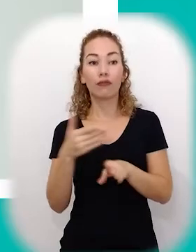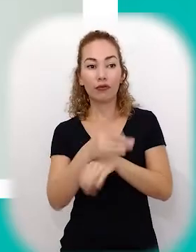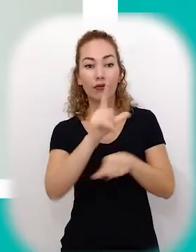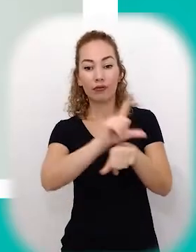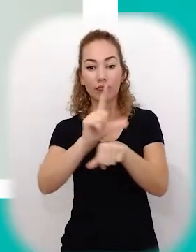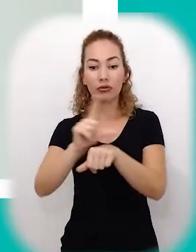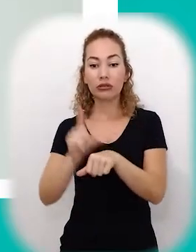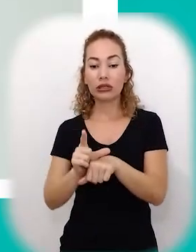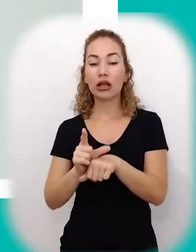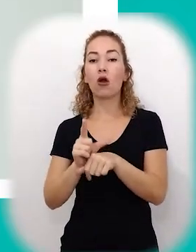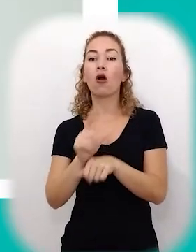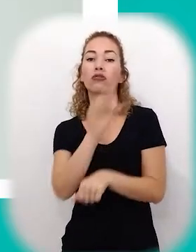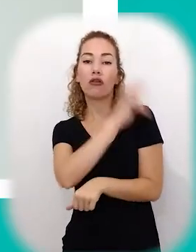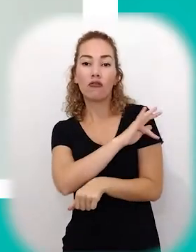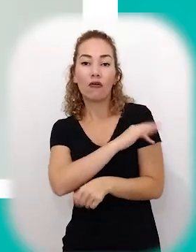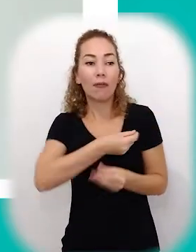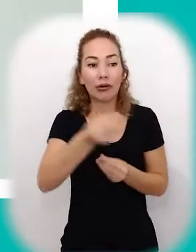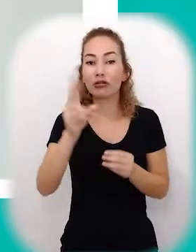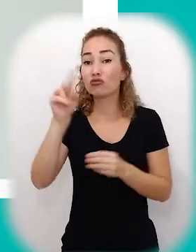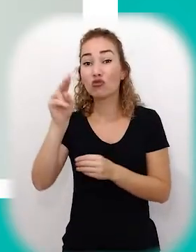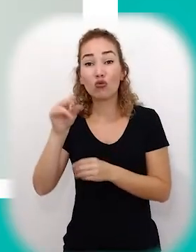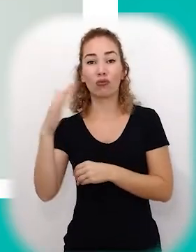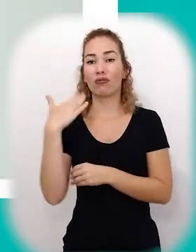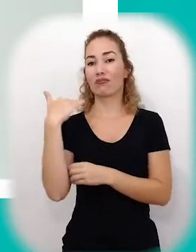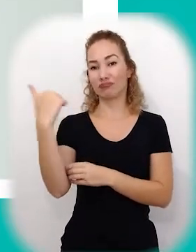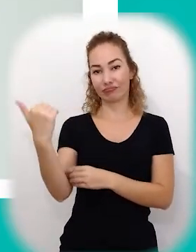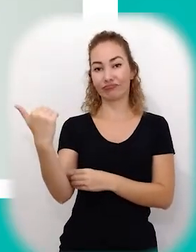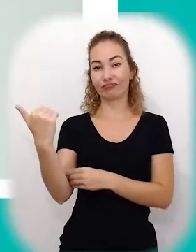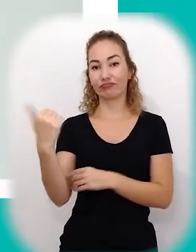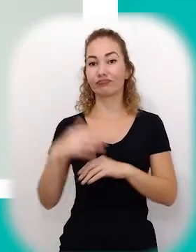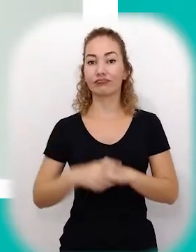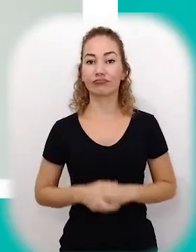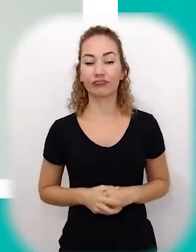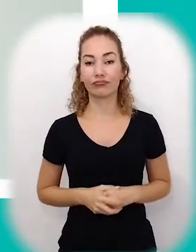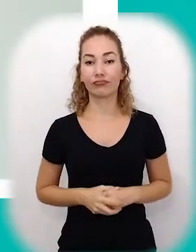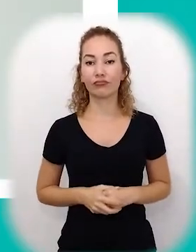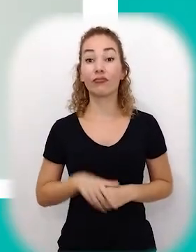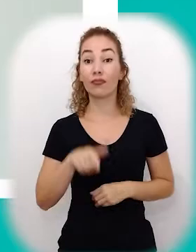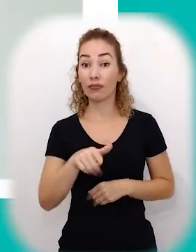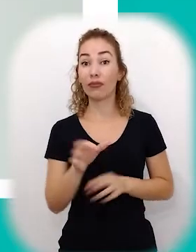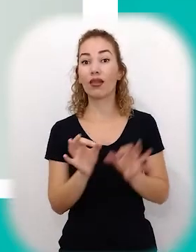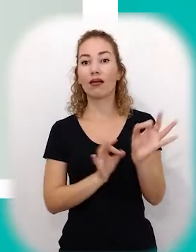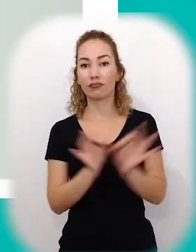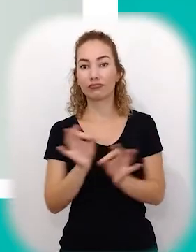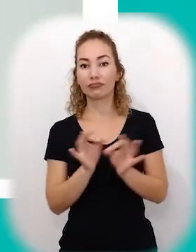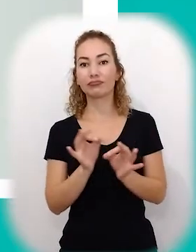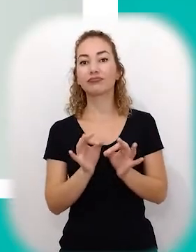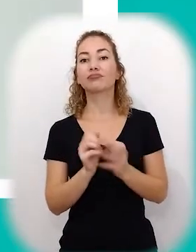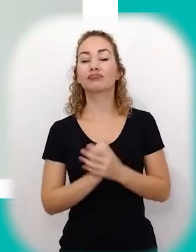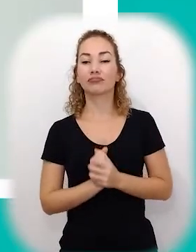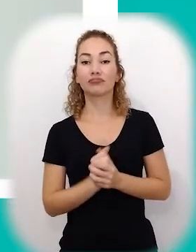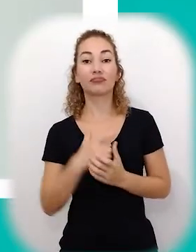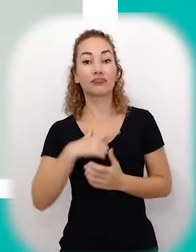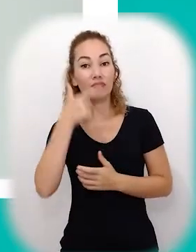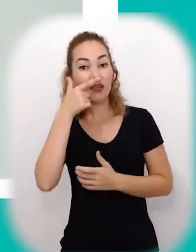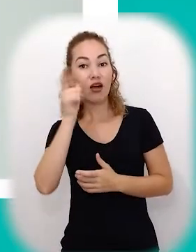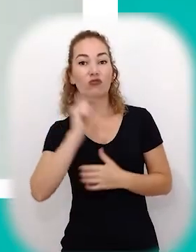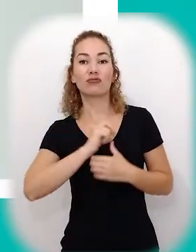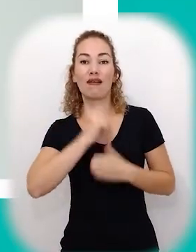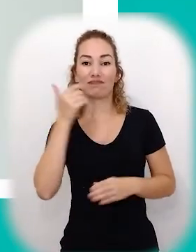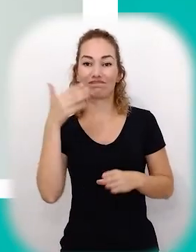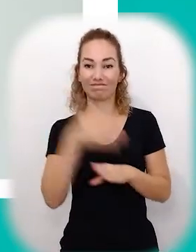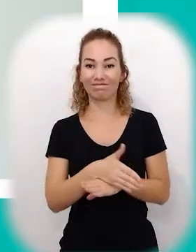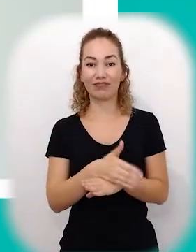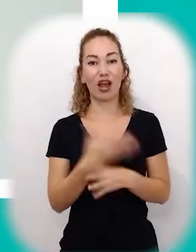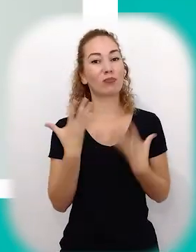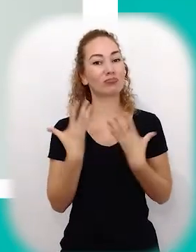lojas, farmácias entregar e nunca me chamaram. E com o projeto Jovem Aprendiz Fevale, eu consegui uma vaga.